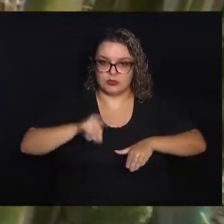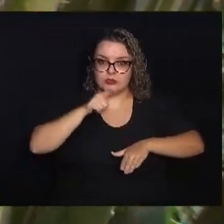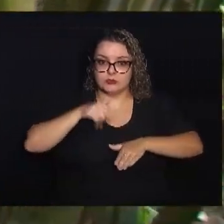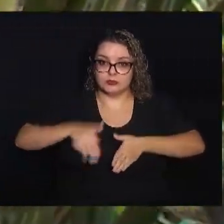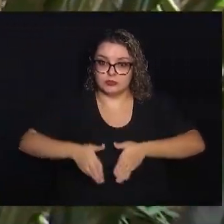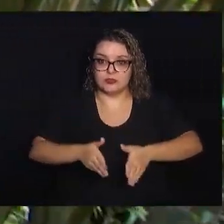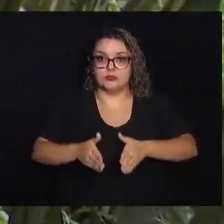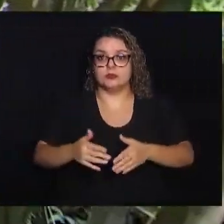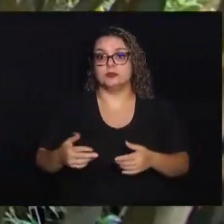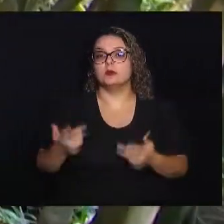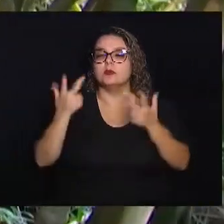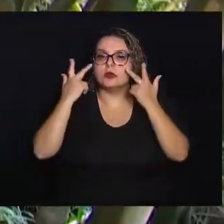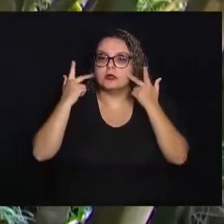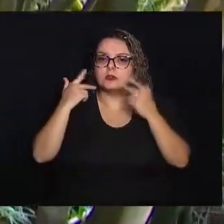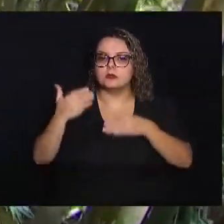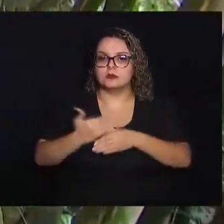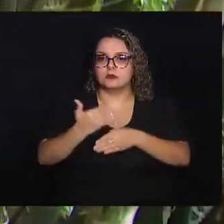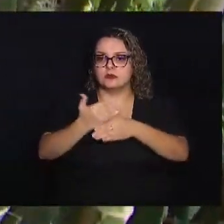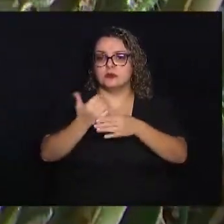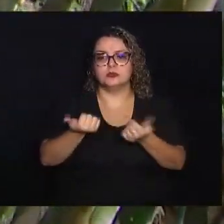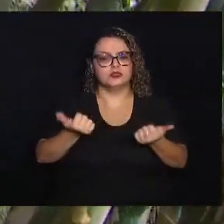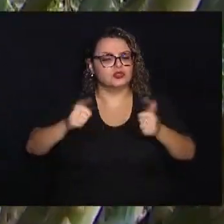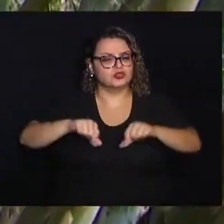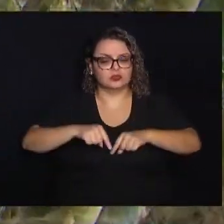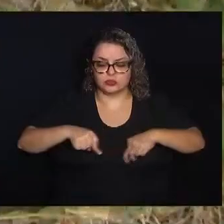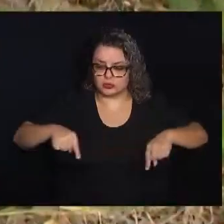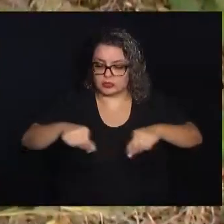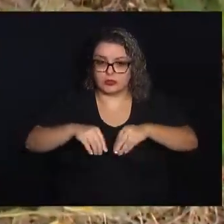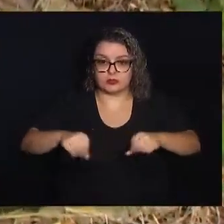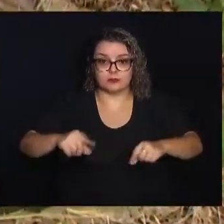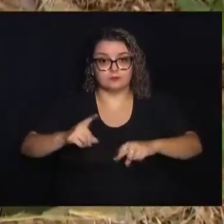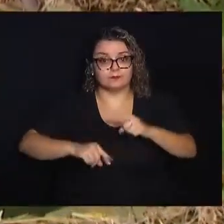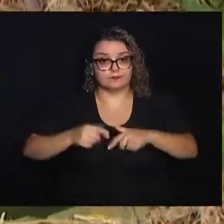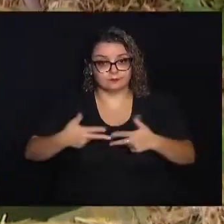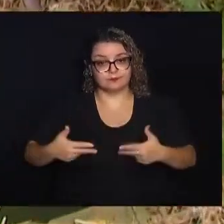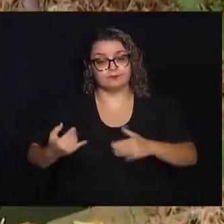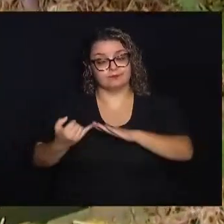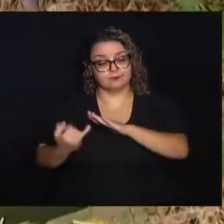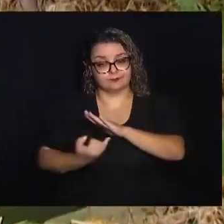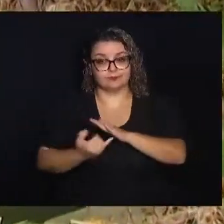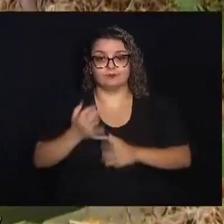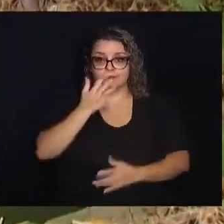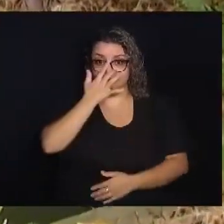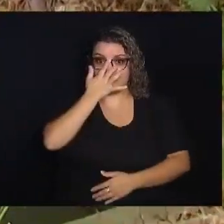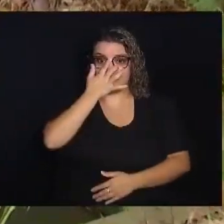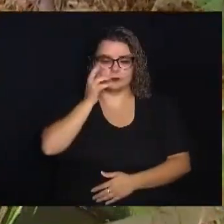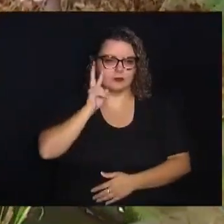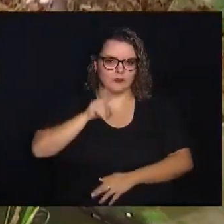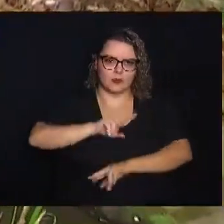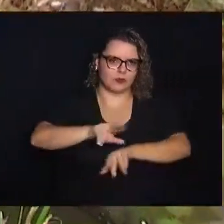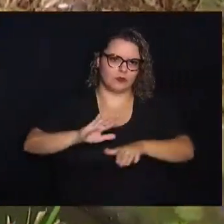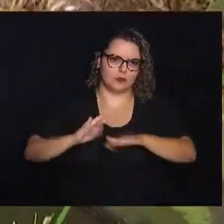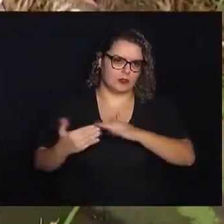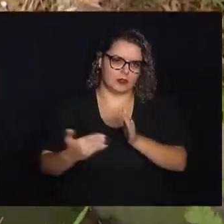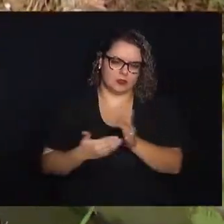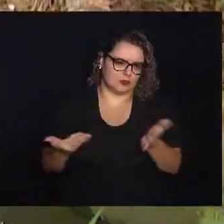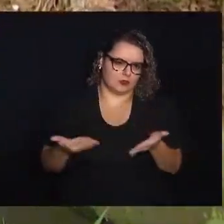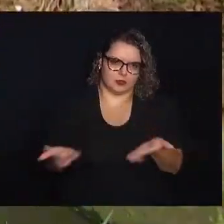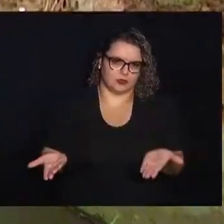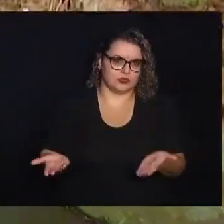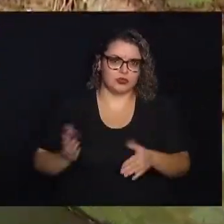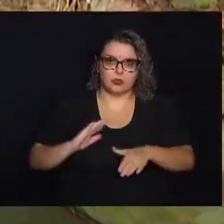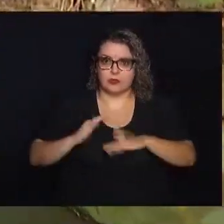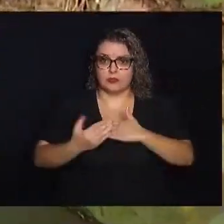grandes construtoras, que é deixar os piores terrenos para os equipamentos institucionais. E aí a gente viu isso em vários bairros aqui, até hoje, né? Bairros dos